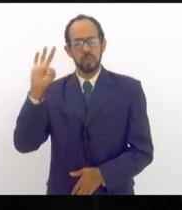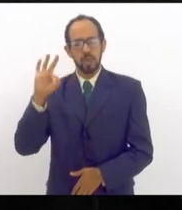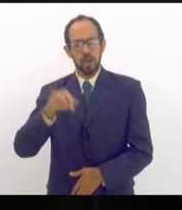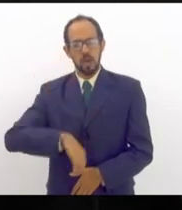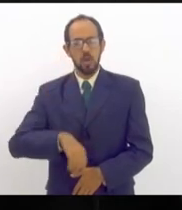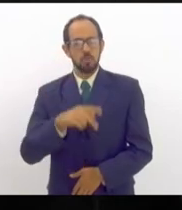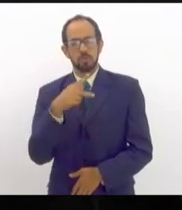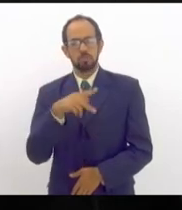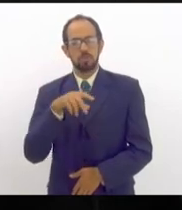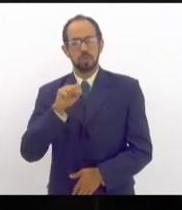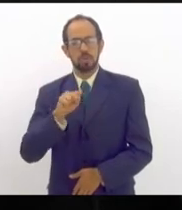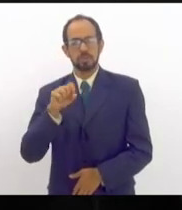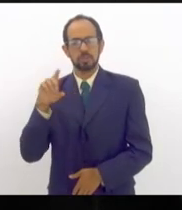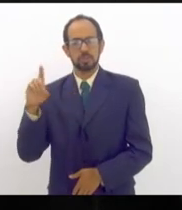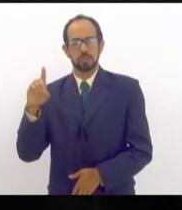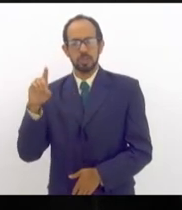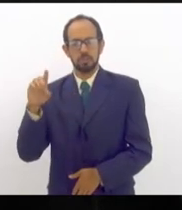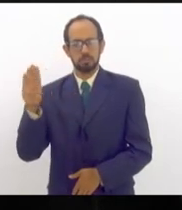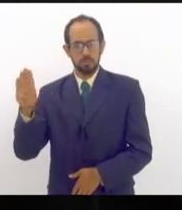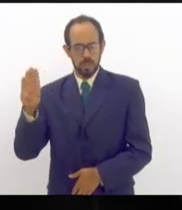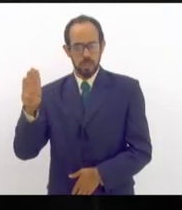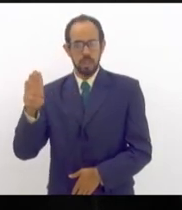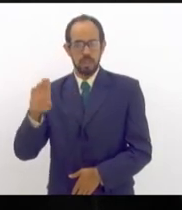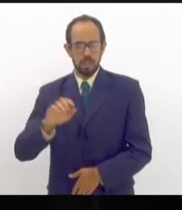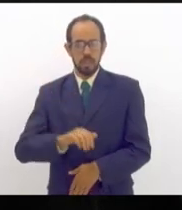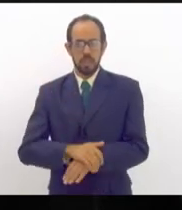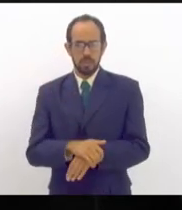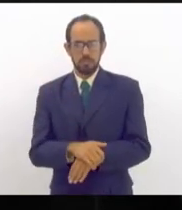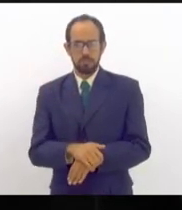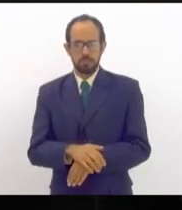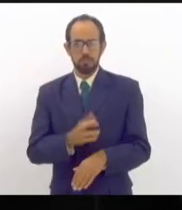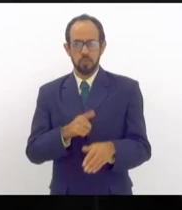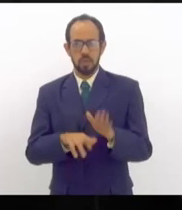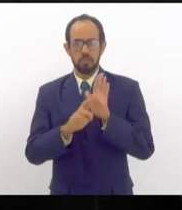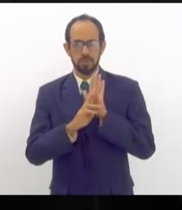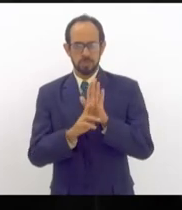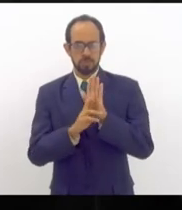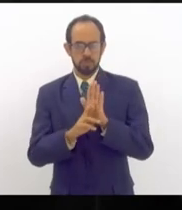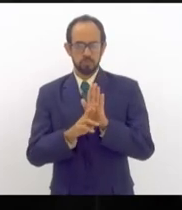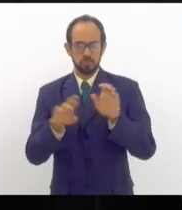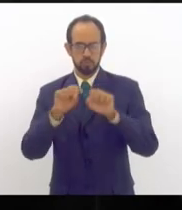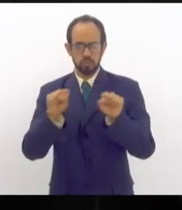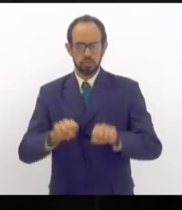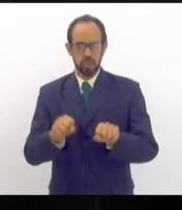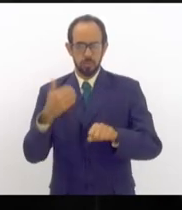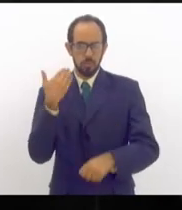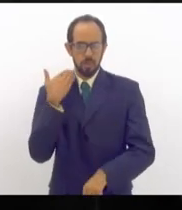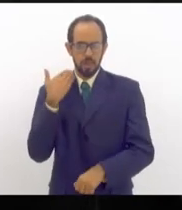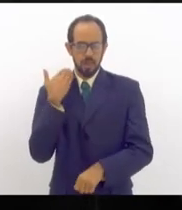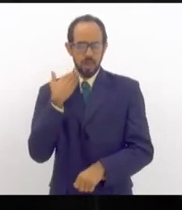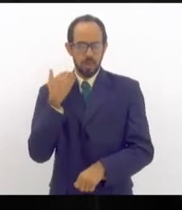a dedo como um Digno representante do sistema bancário Mundial